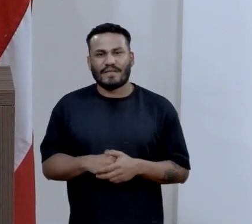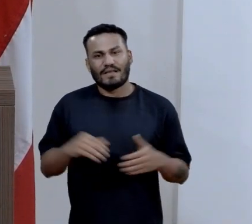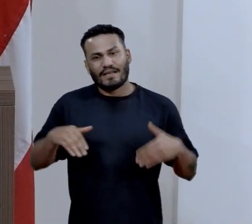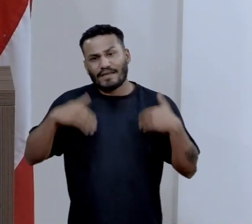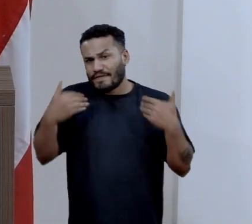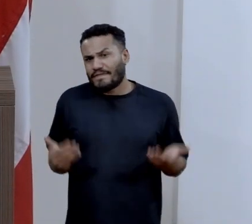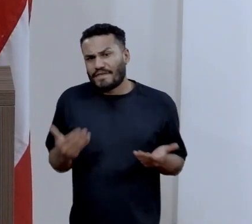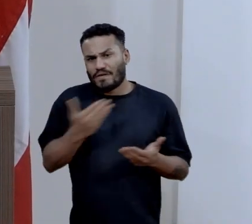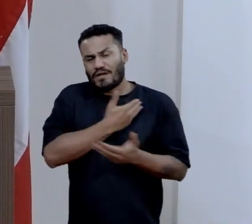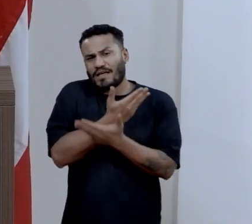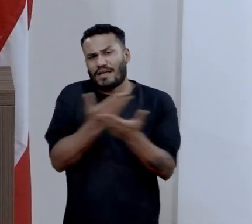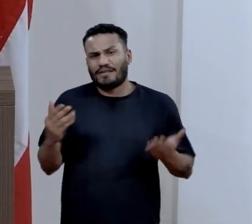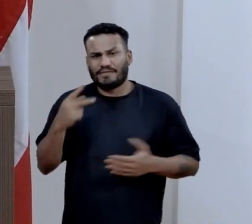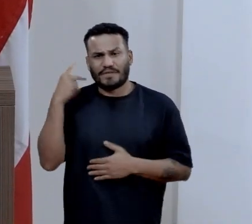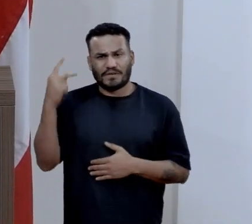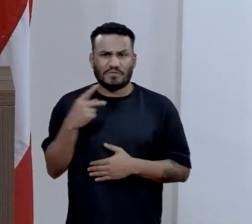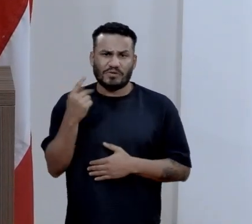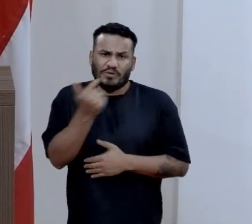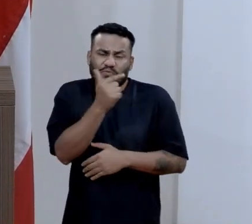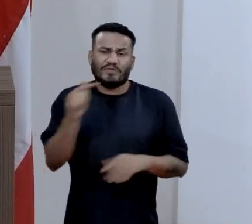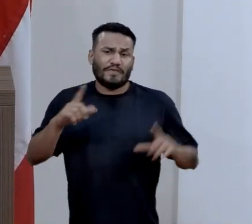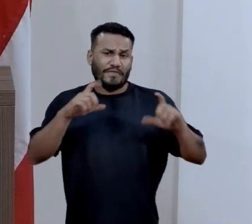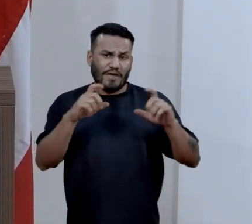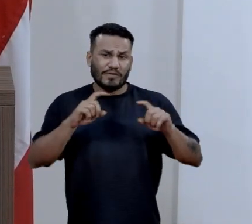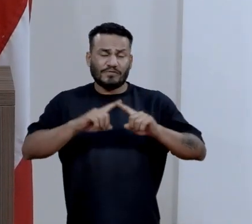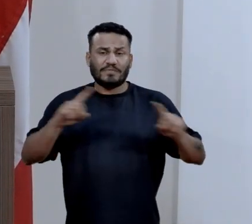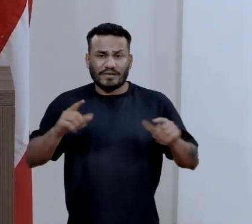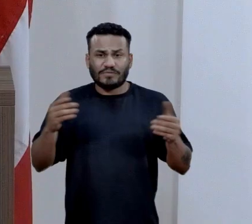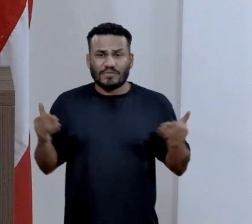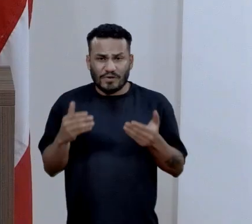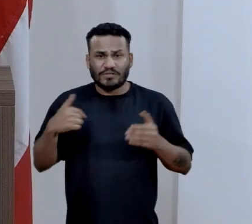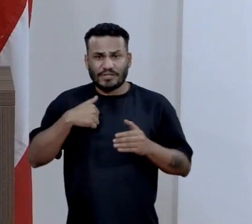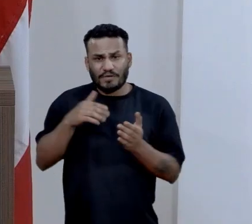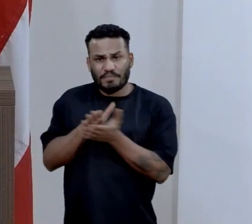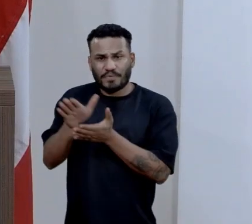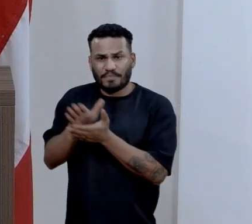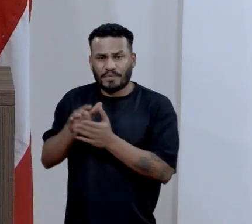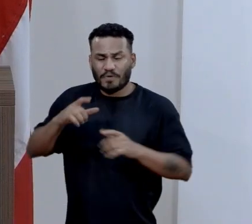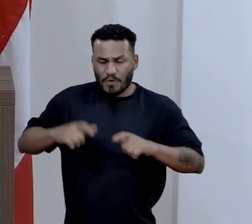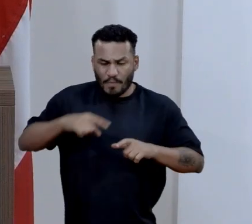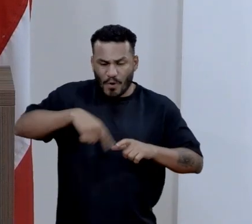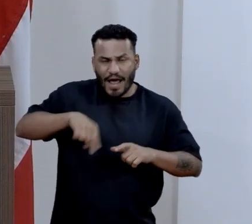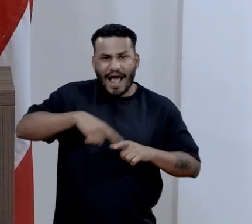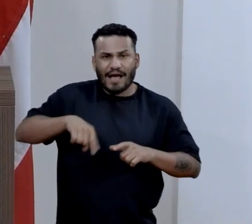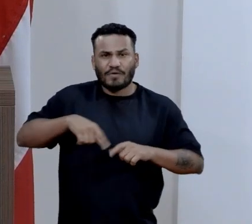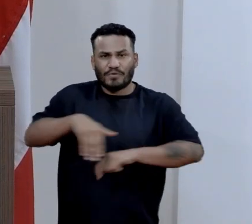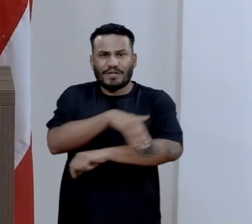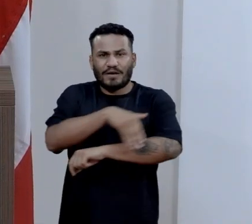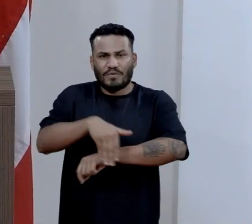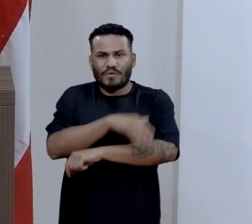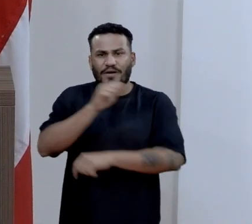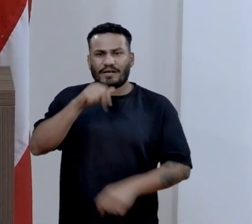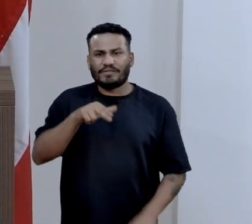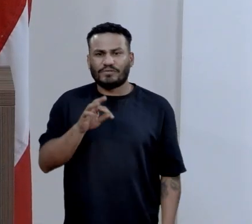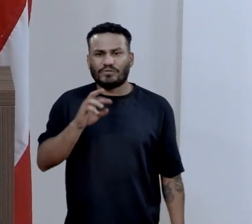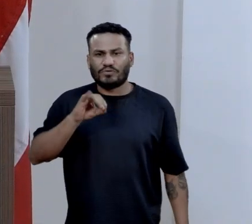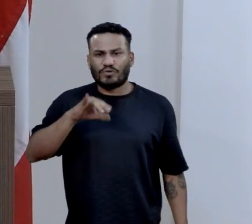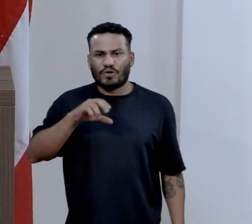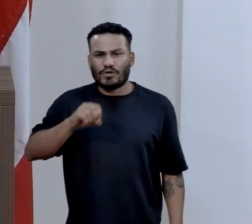Enfim, colegas vereadores, eu nem tenho mais as fotos aí, mas olha só, hoje eu postei ali de um buraco que está se abrindo, uma cratera ali na rua Antônio